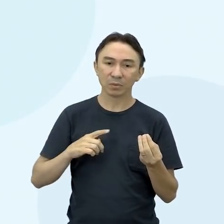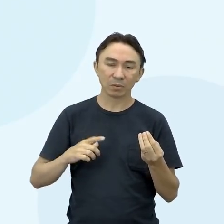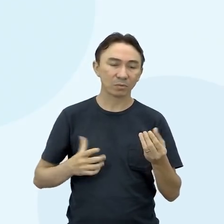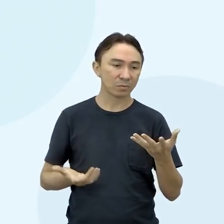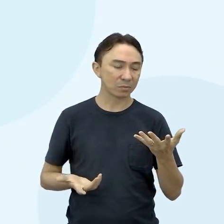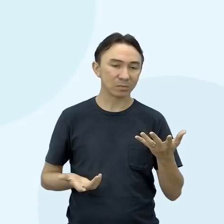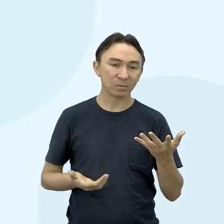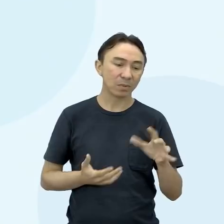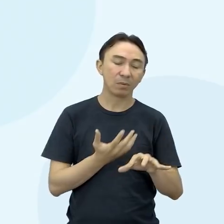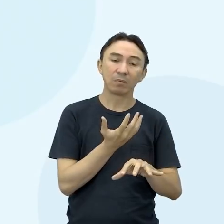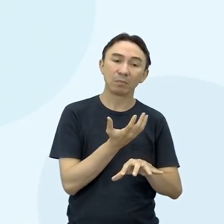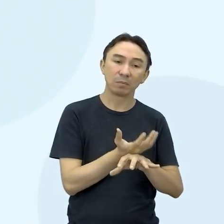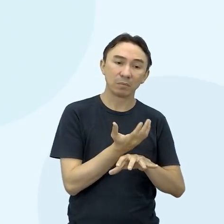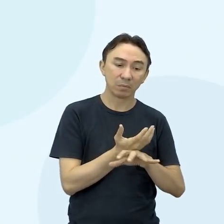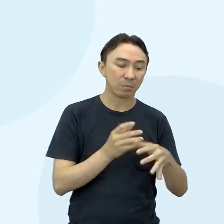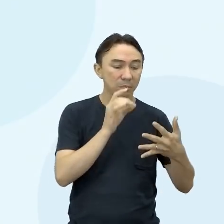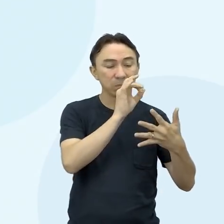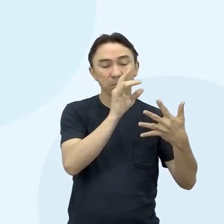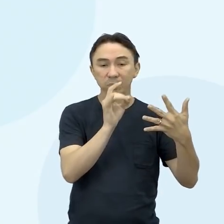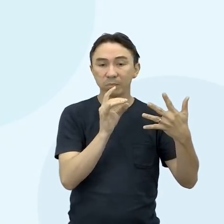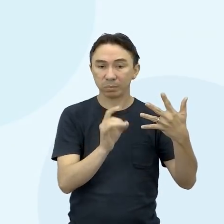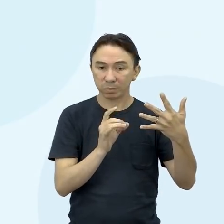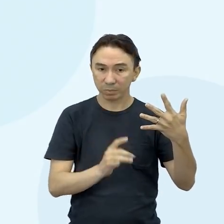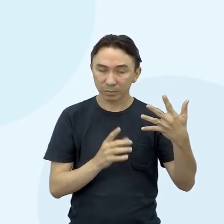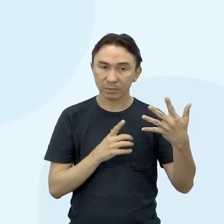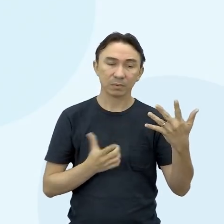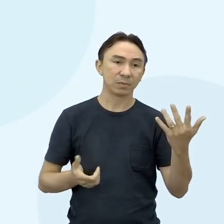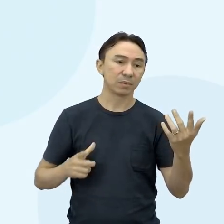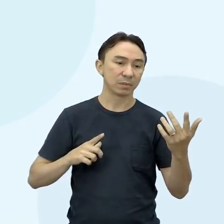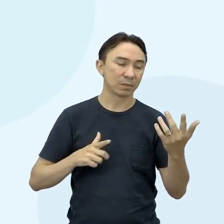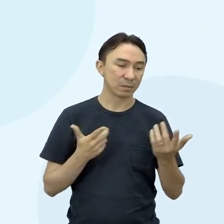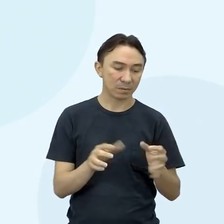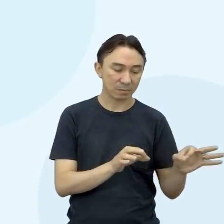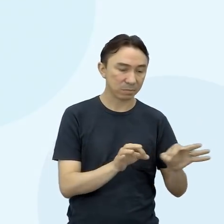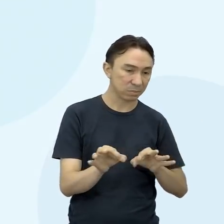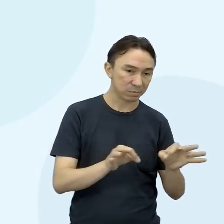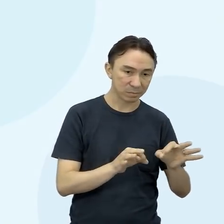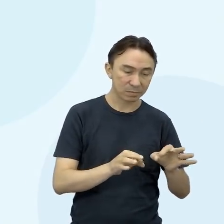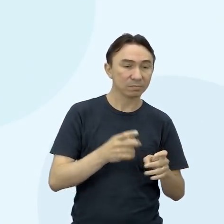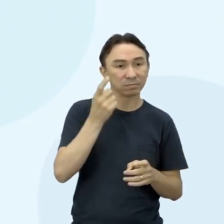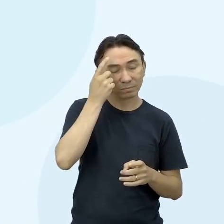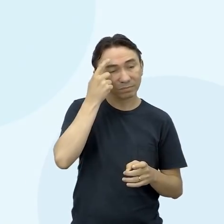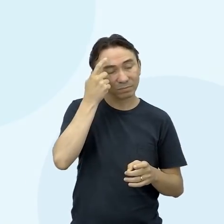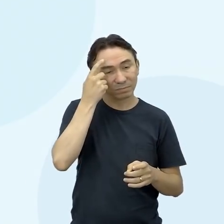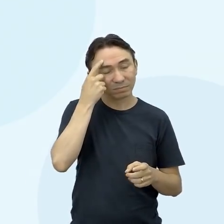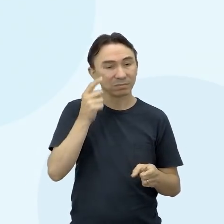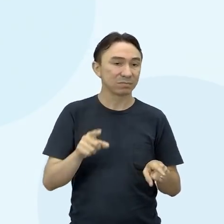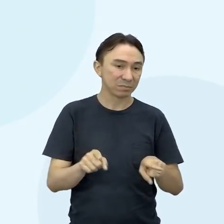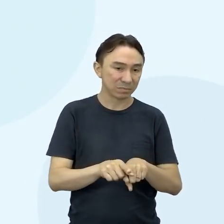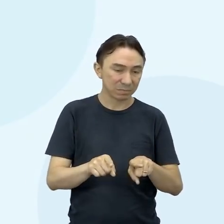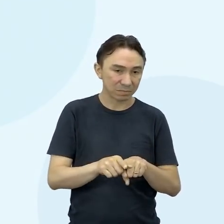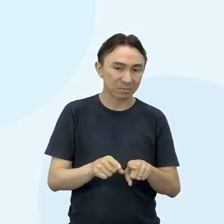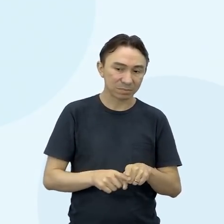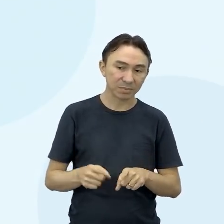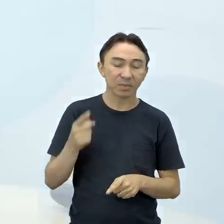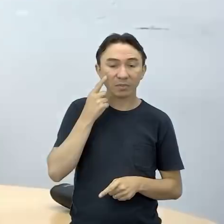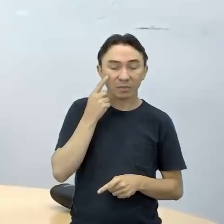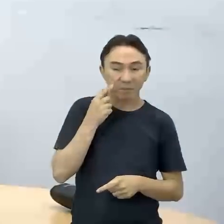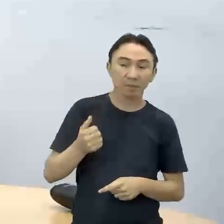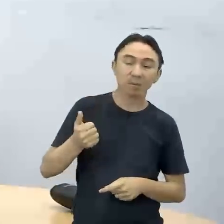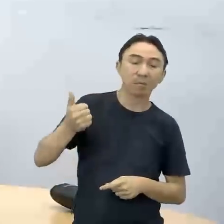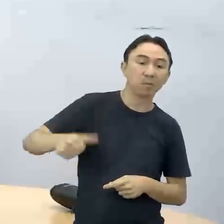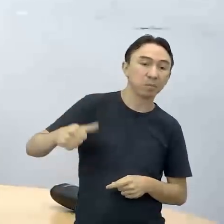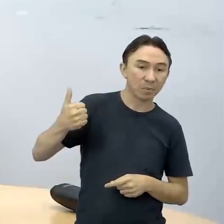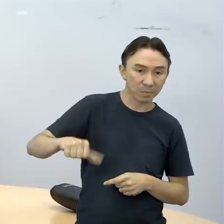ao longo da elaboração de todos os trabalhos. E assim, se pensando na avaliação como formativa